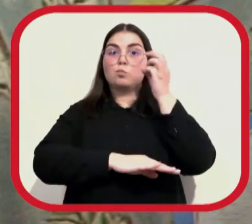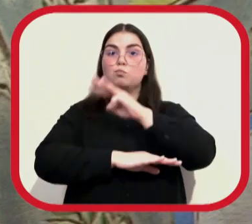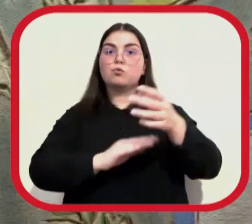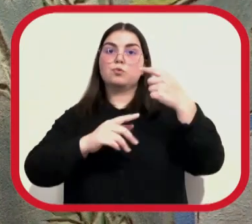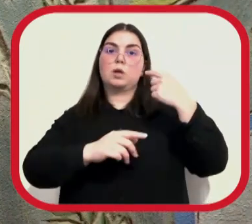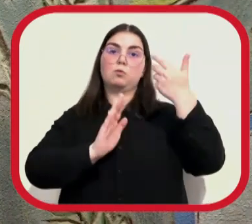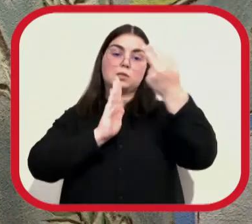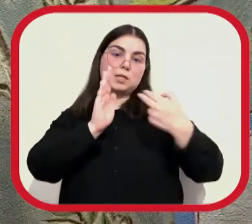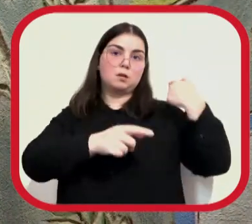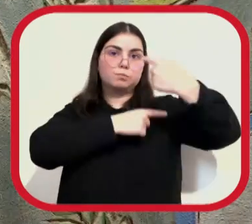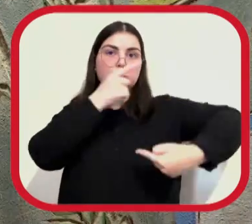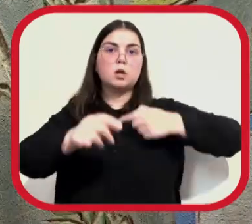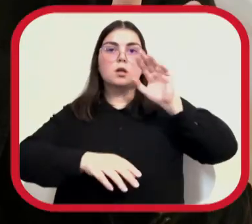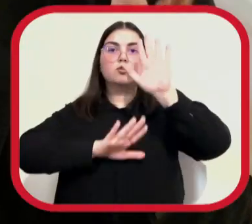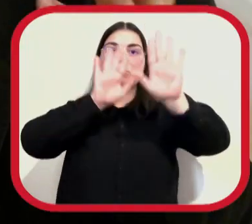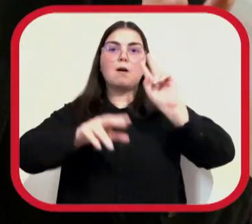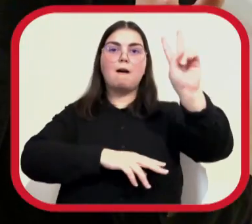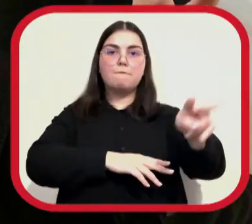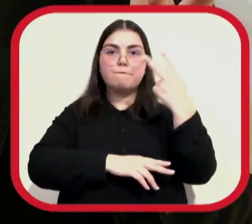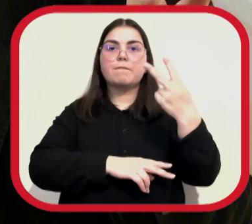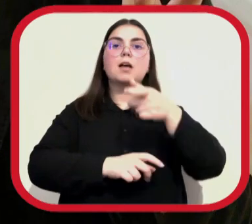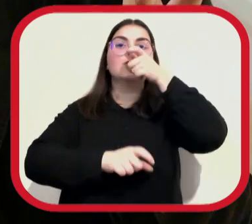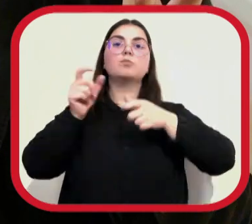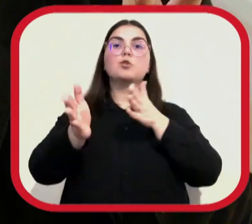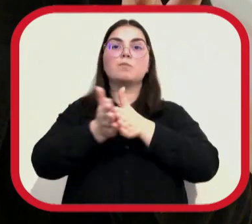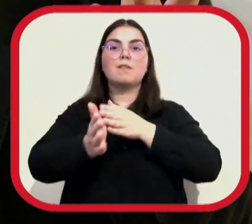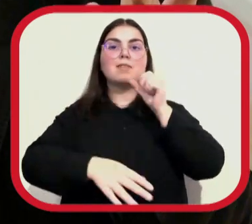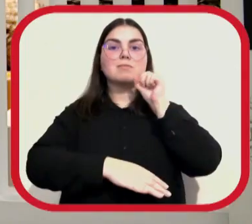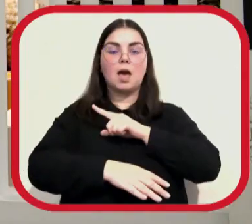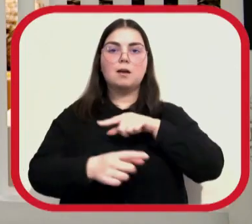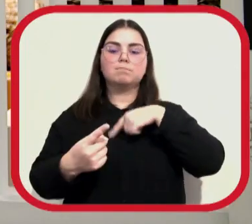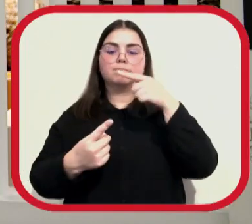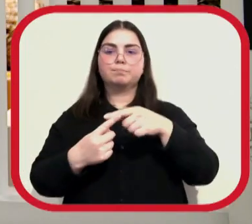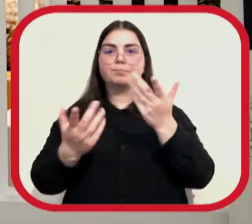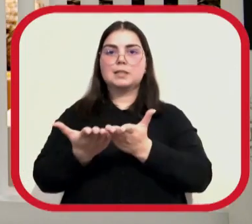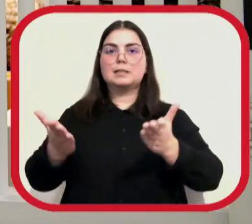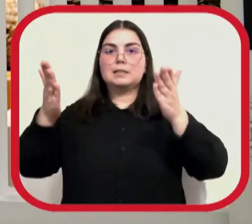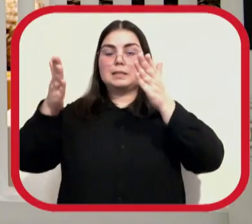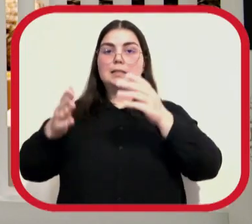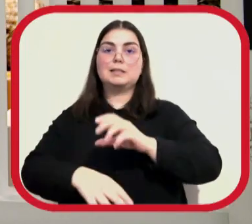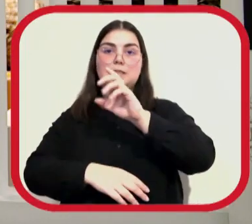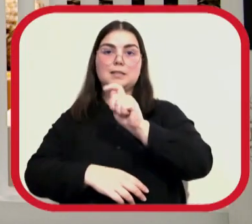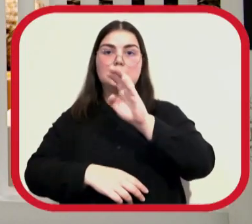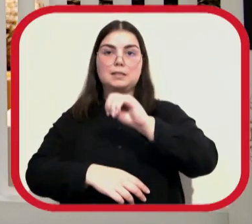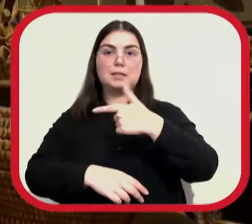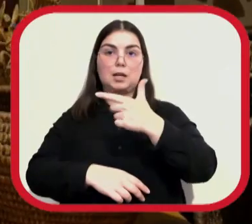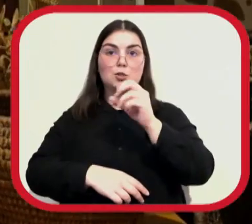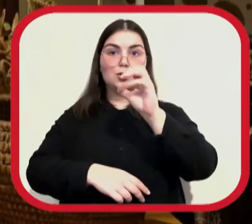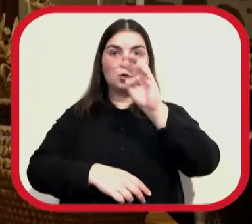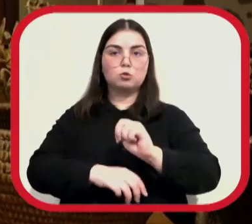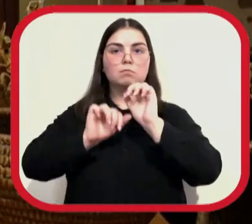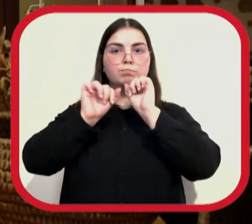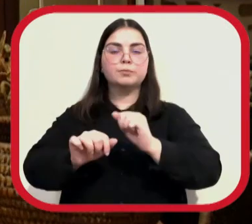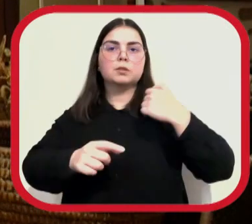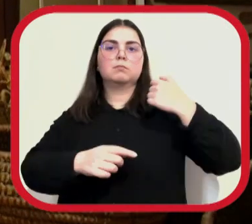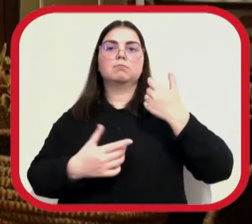O Museu de Arte Popular, neste momento, tem duas exposições que podem ser vistas pelo visitante. A exposição do Centro Cestos, que mostra as